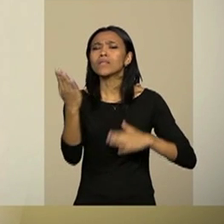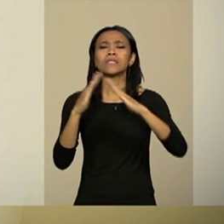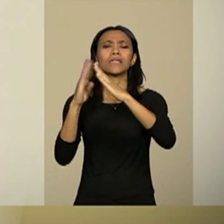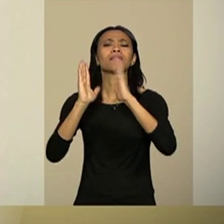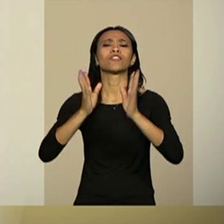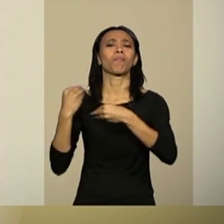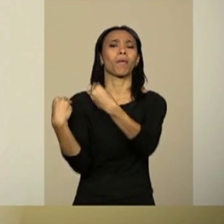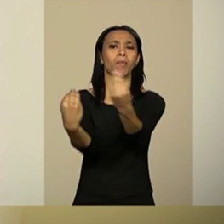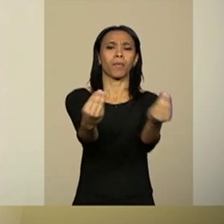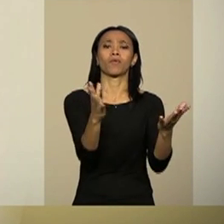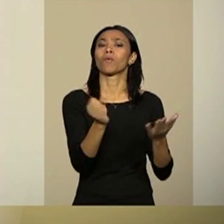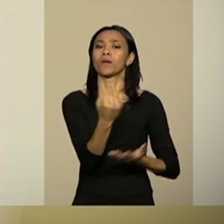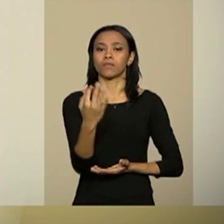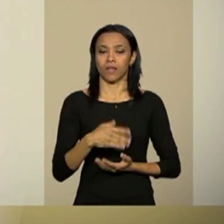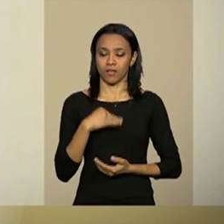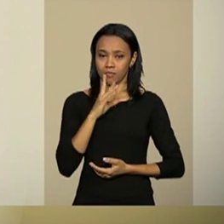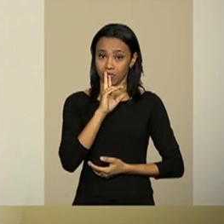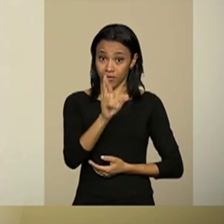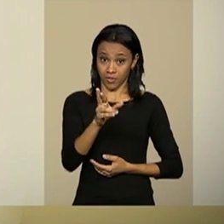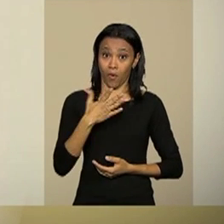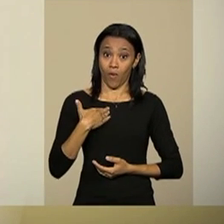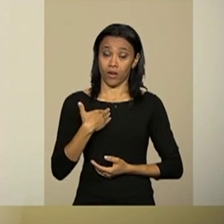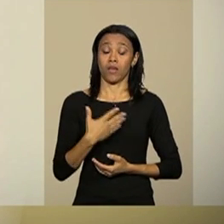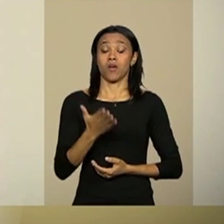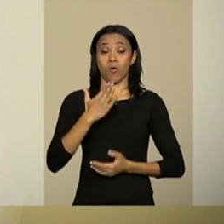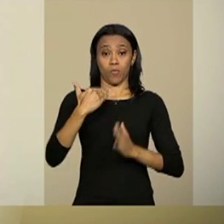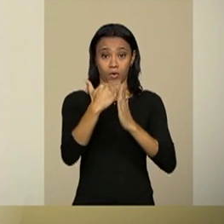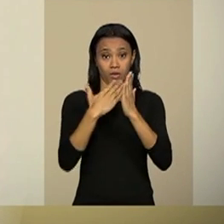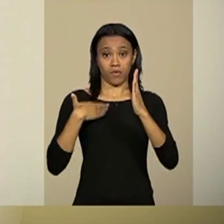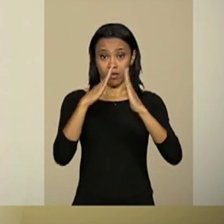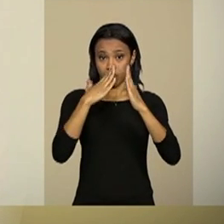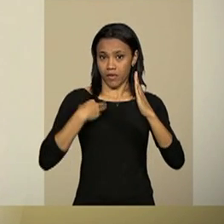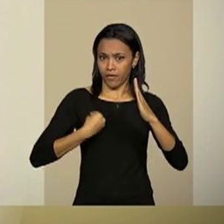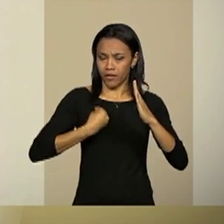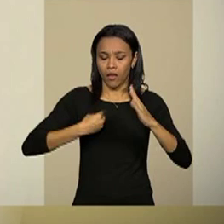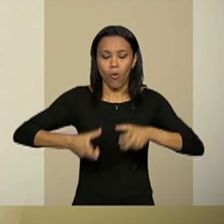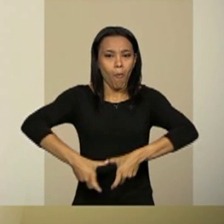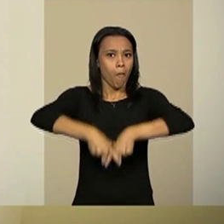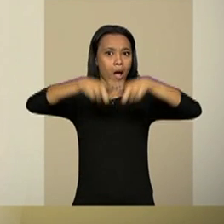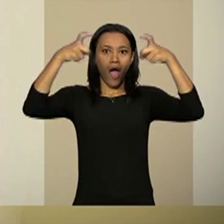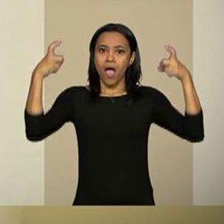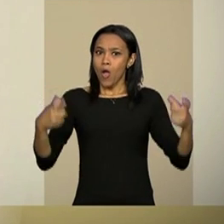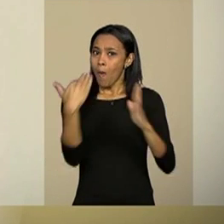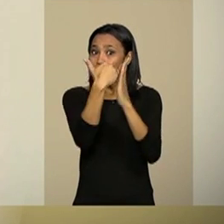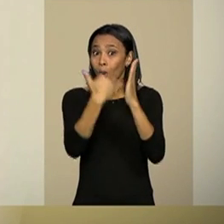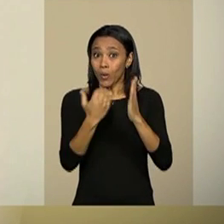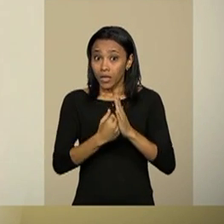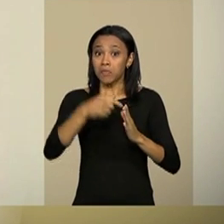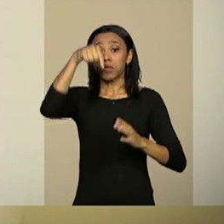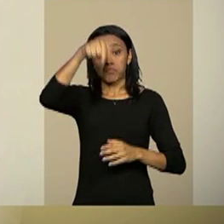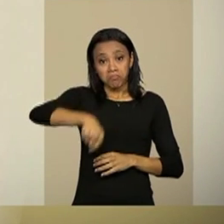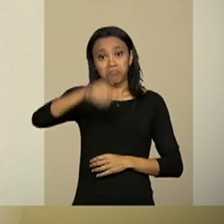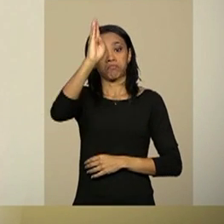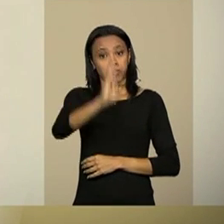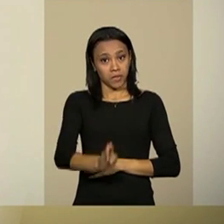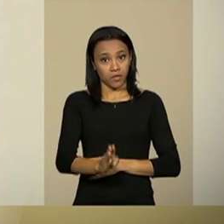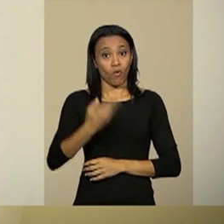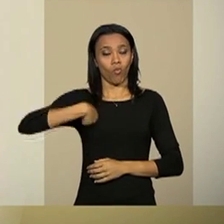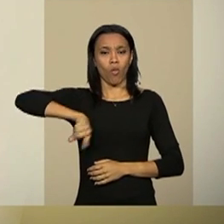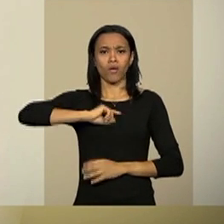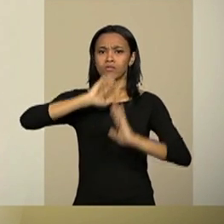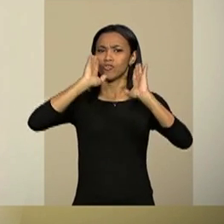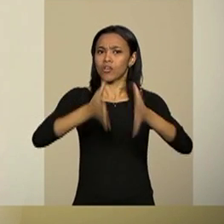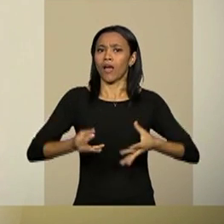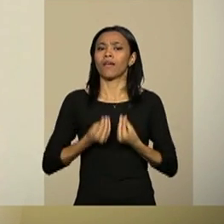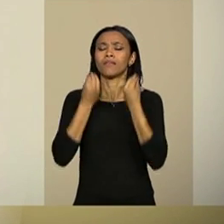entregues luciano o minha casa minha vida o maior programa habitacional que esse país já teve nós já